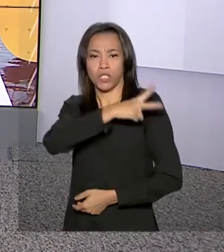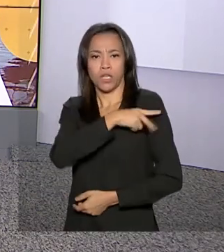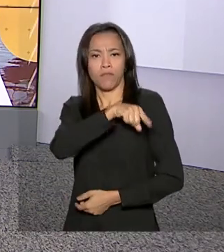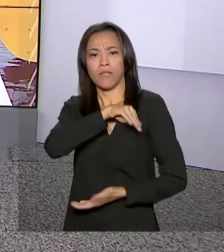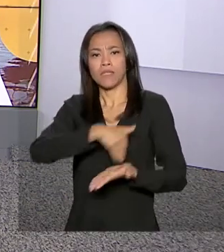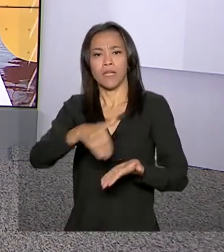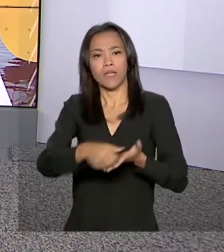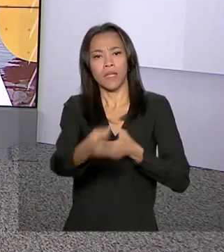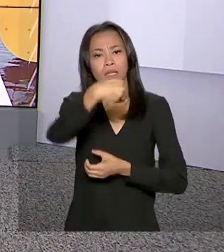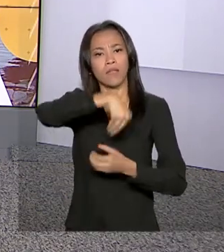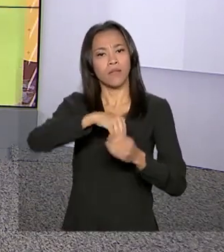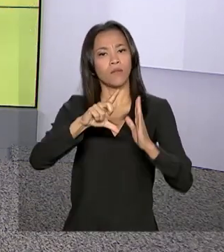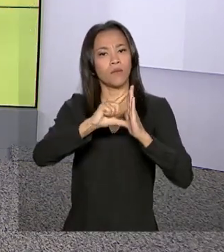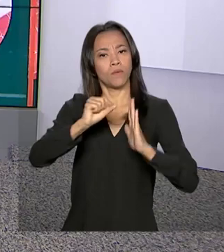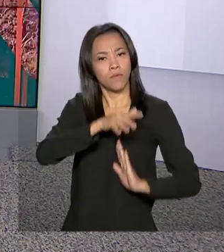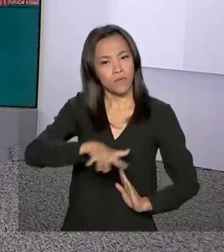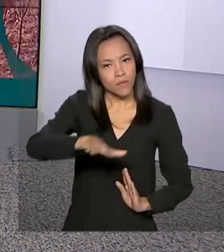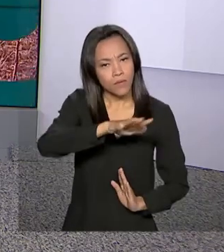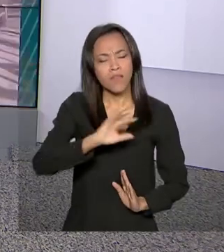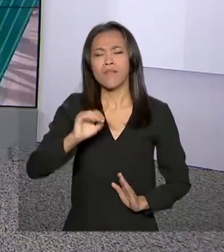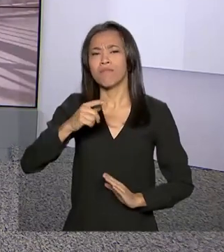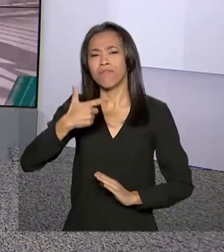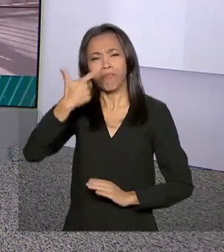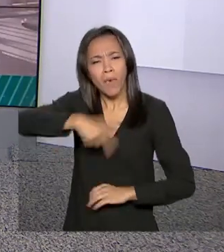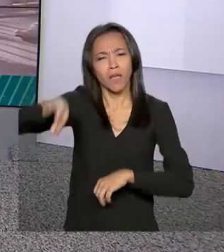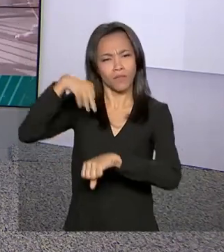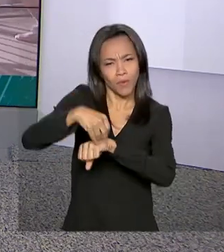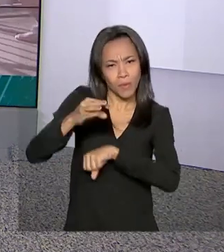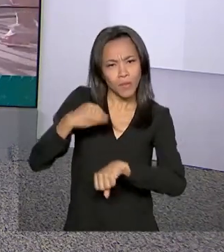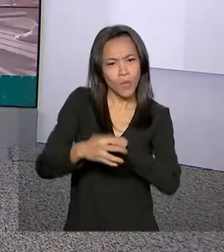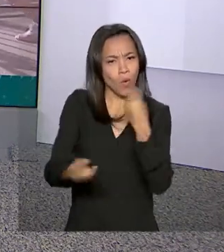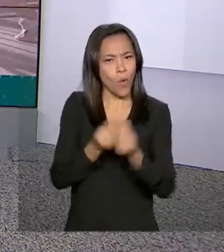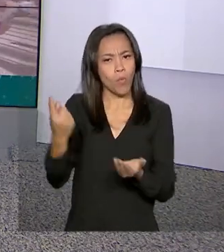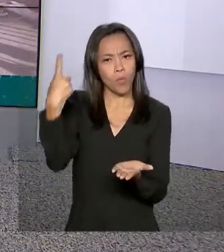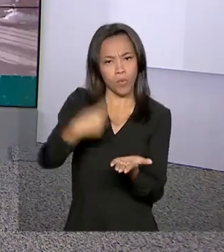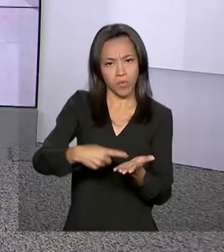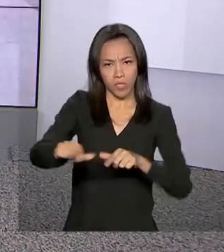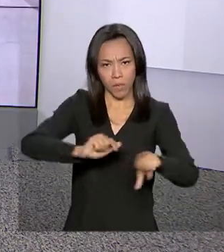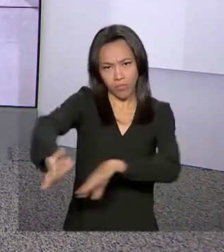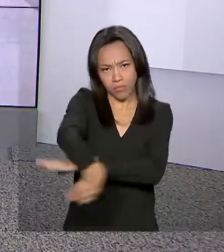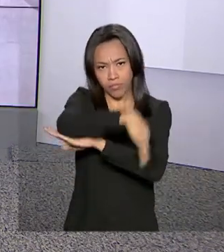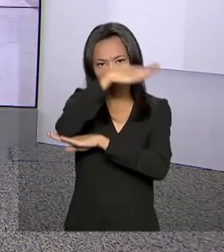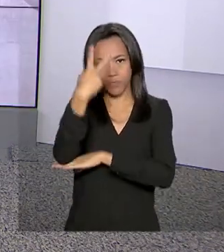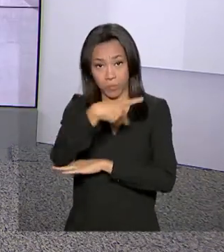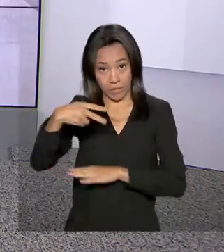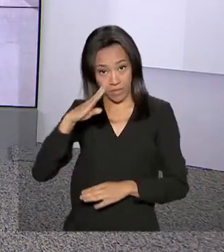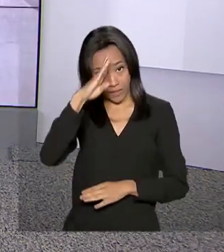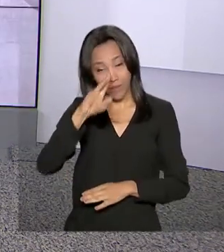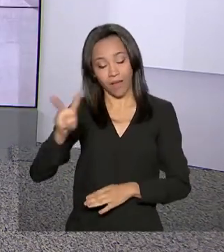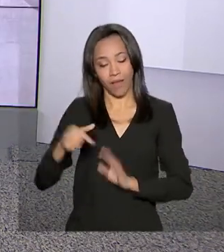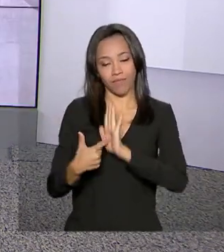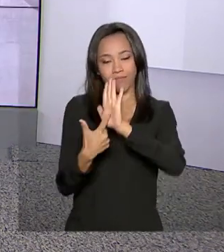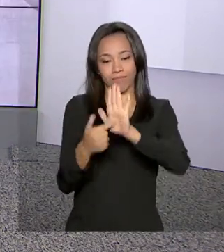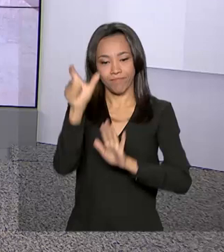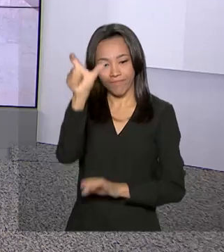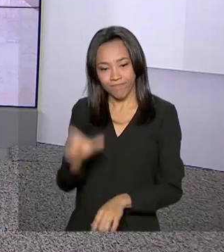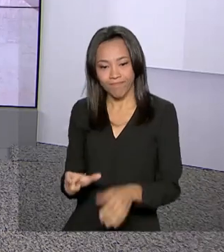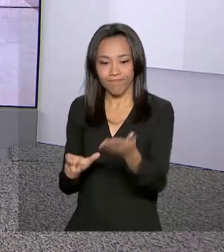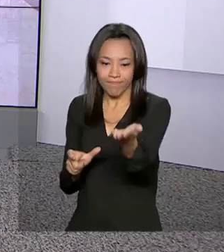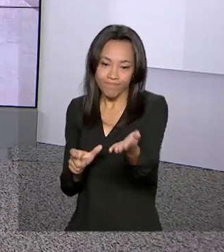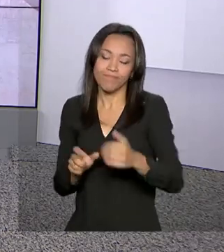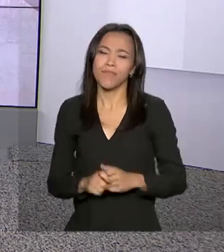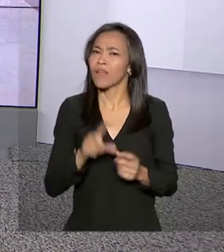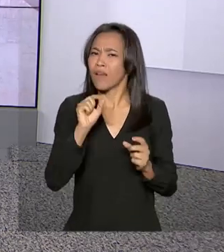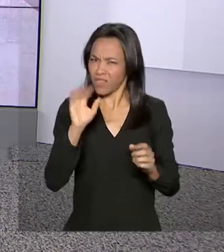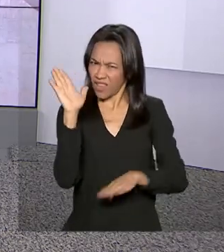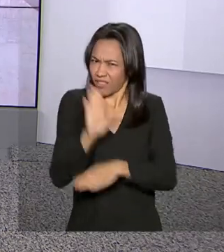da Presidência da República. E quem tem as informações da agenda do presidente é a repórter Luana Karen. Luana, a cerimônia vai